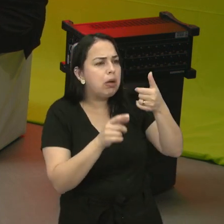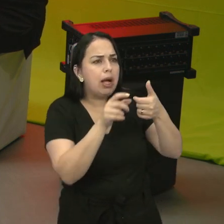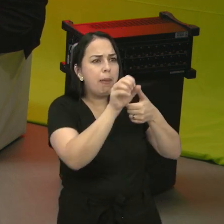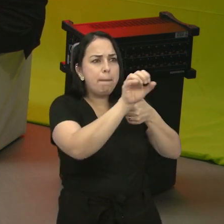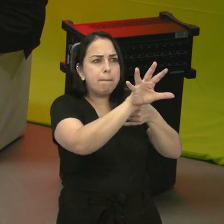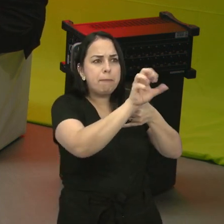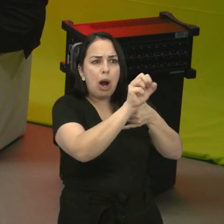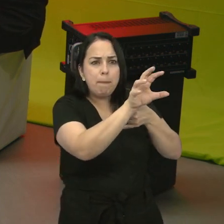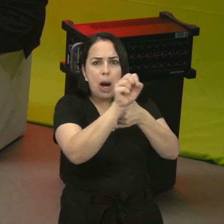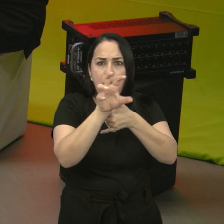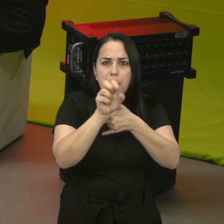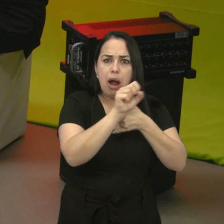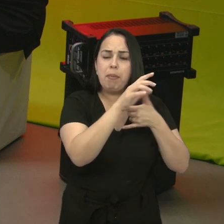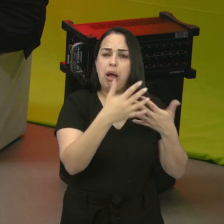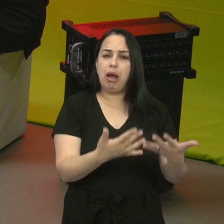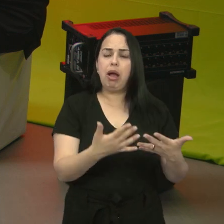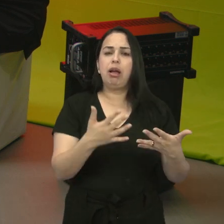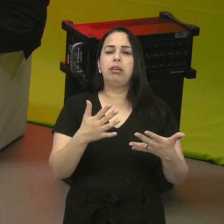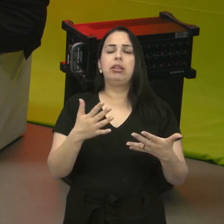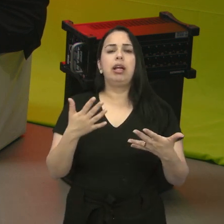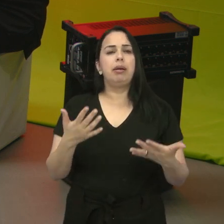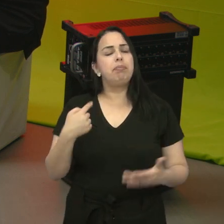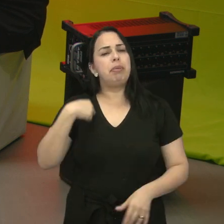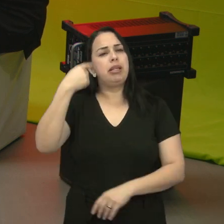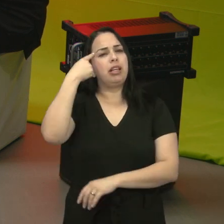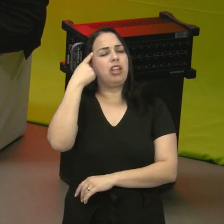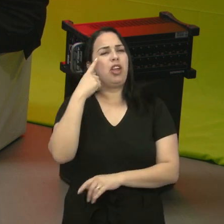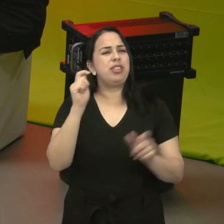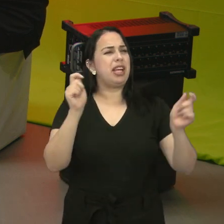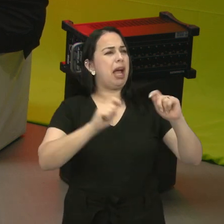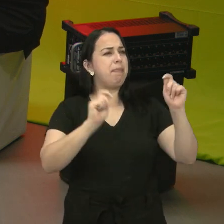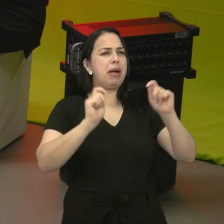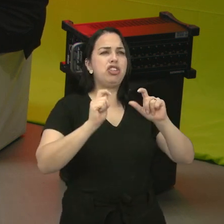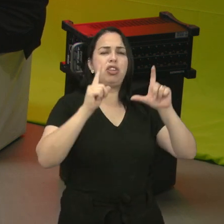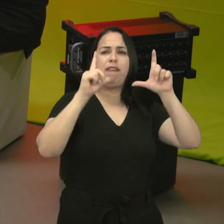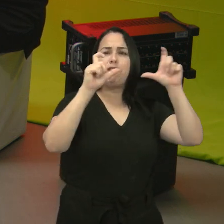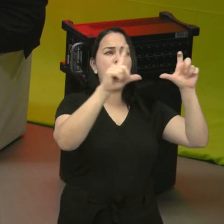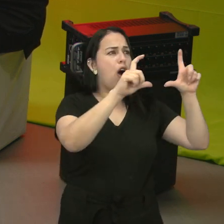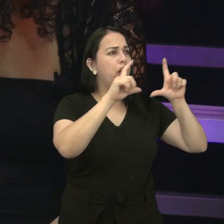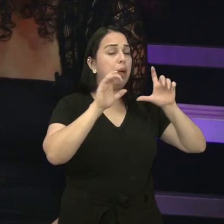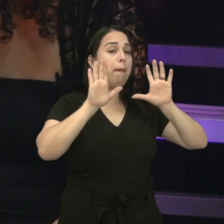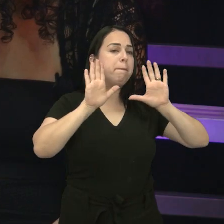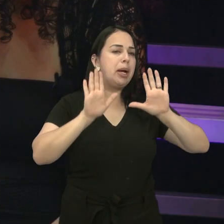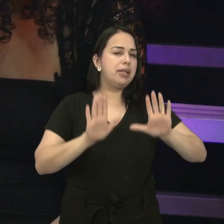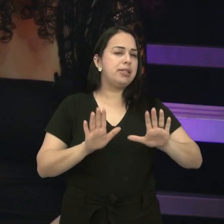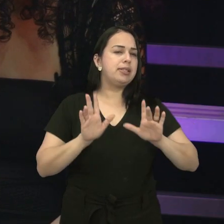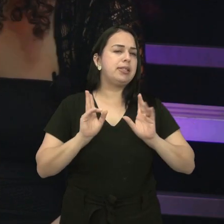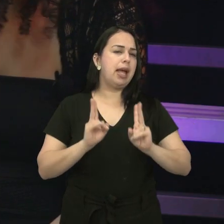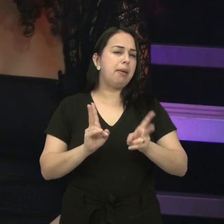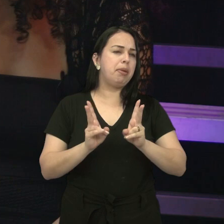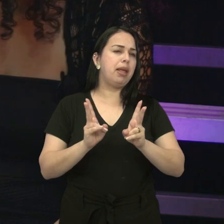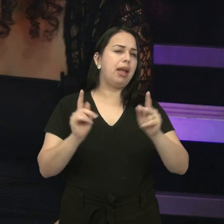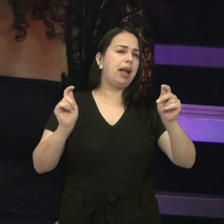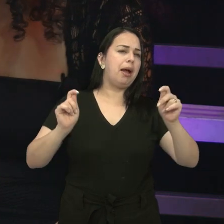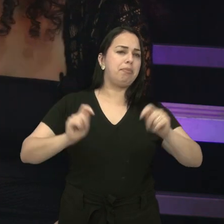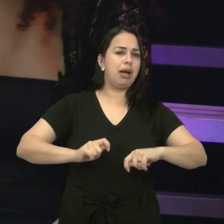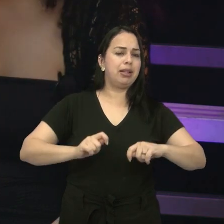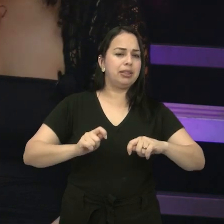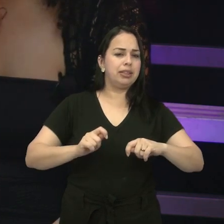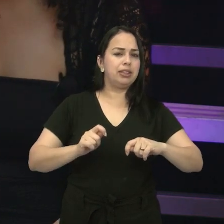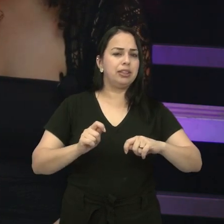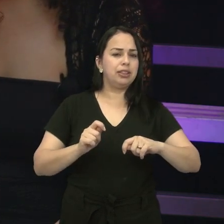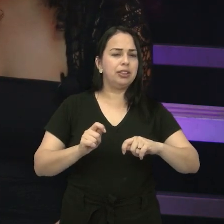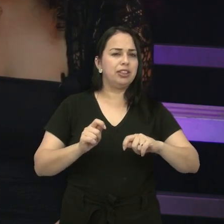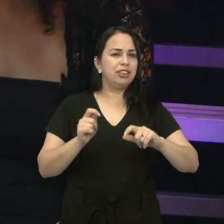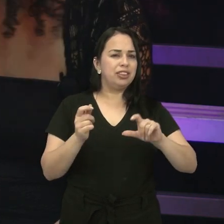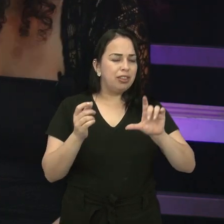celular mas não tem a câmera, né? Sim. E a gente pensa nessa questão de, dá pra tirar foto de tudo, mas não, sempre tem, né? Sempre é possível, pelo menos,